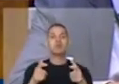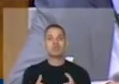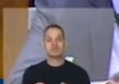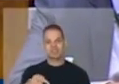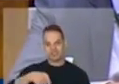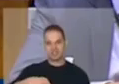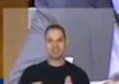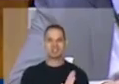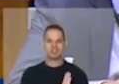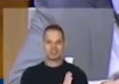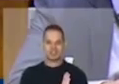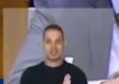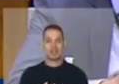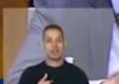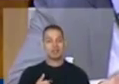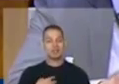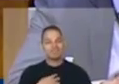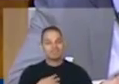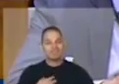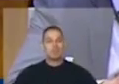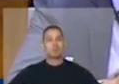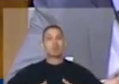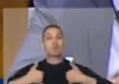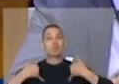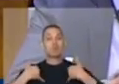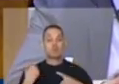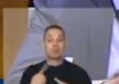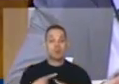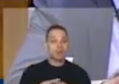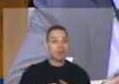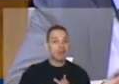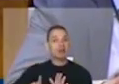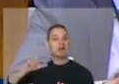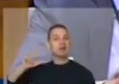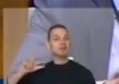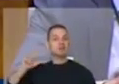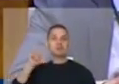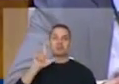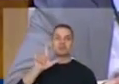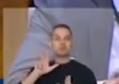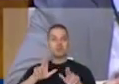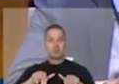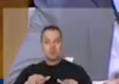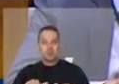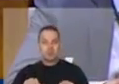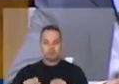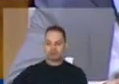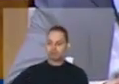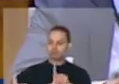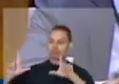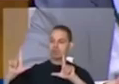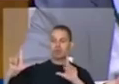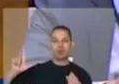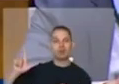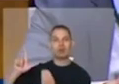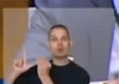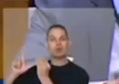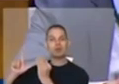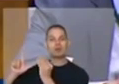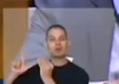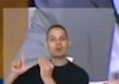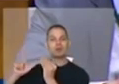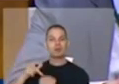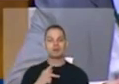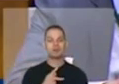E tive muito orgulho, porque nunca tinha conseguido colocar nesse painel